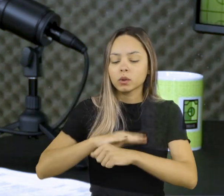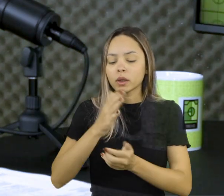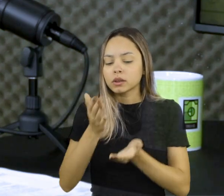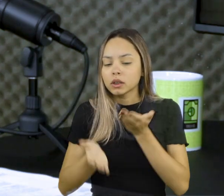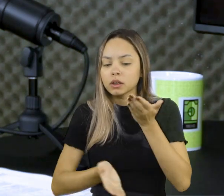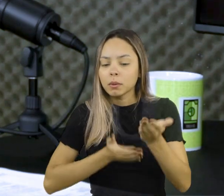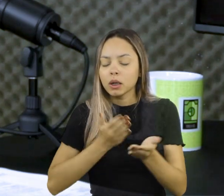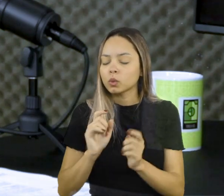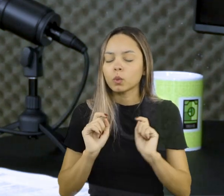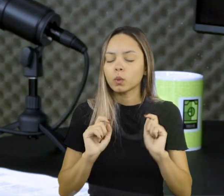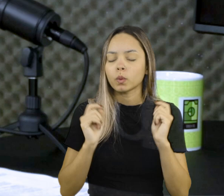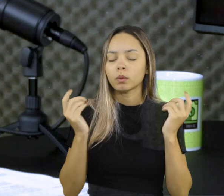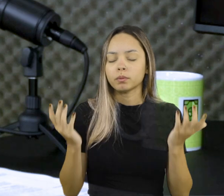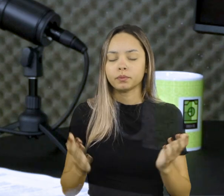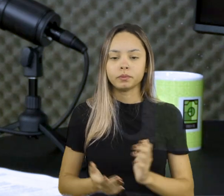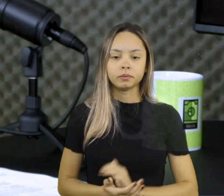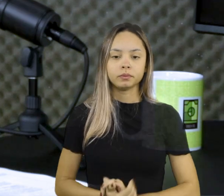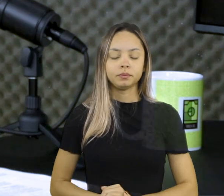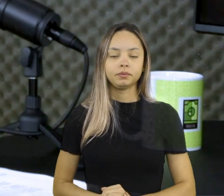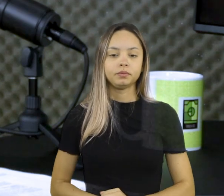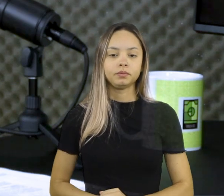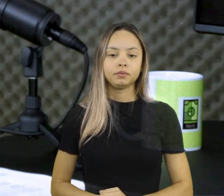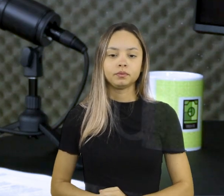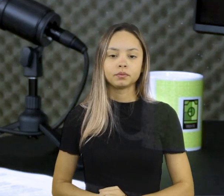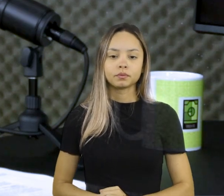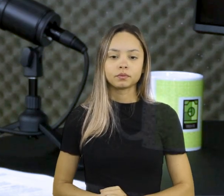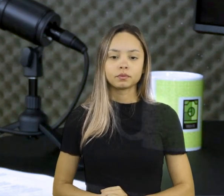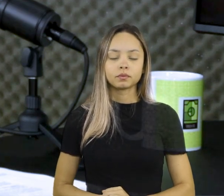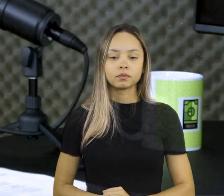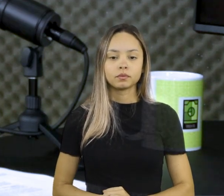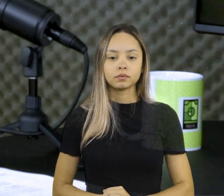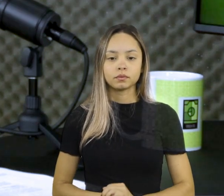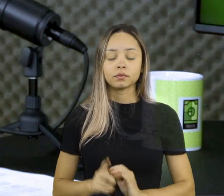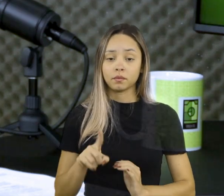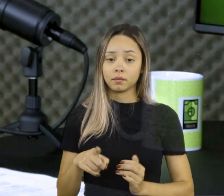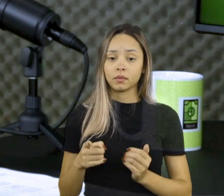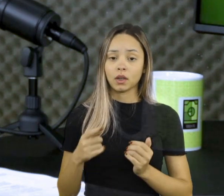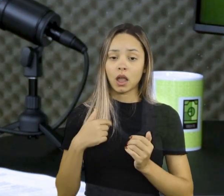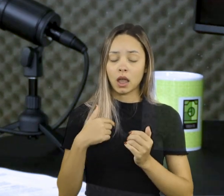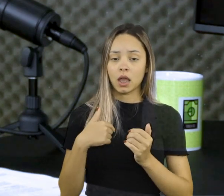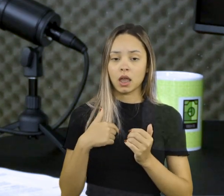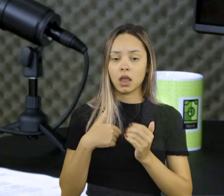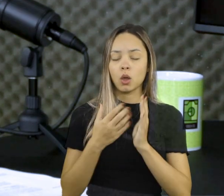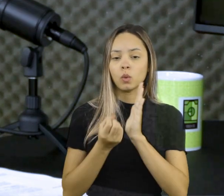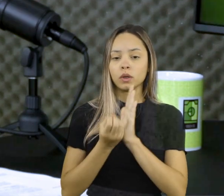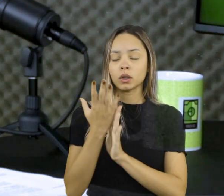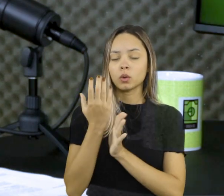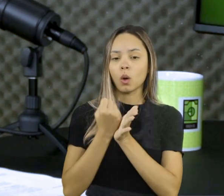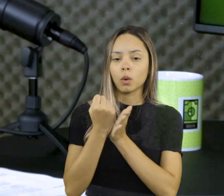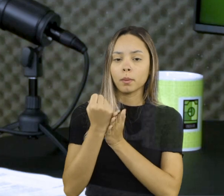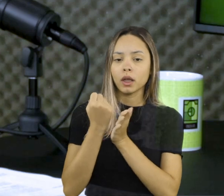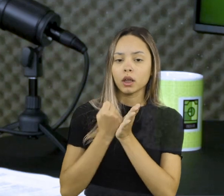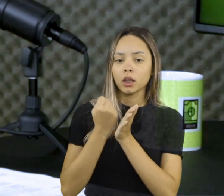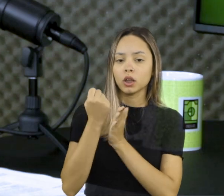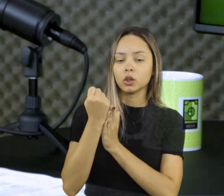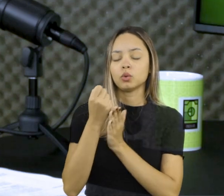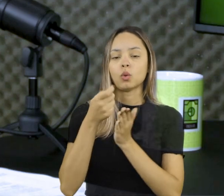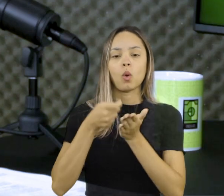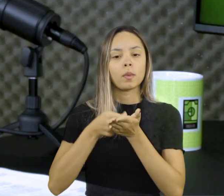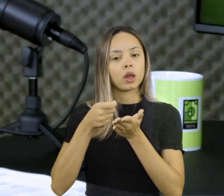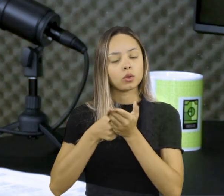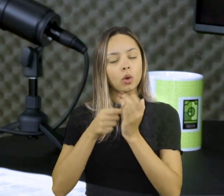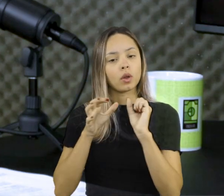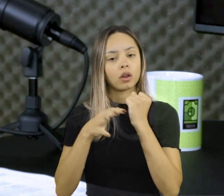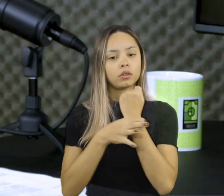educacional especializado? É lá que eu forneço o documento obrigatoriamente